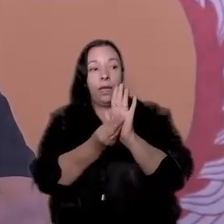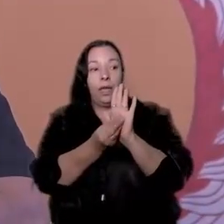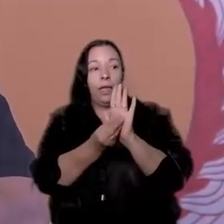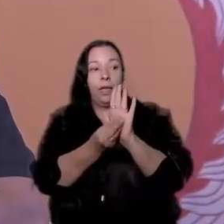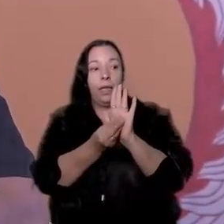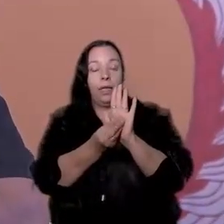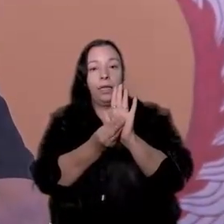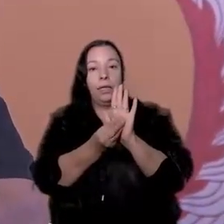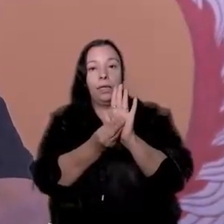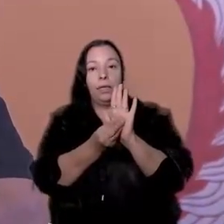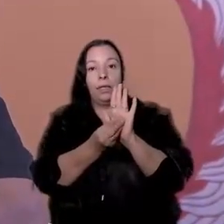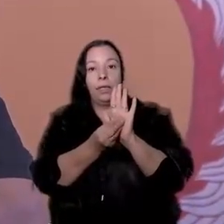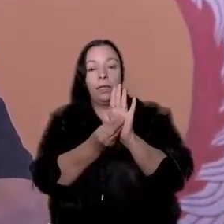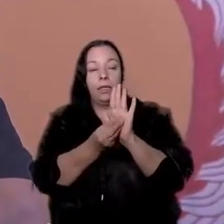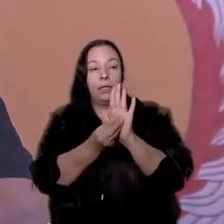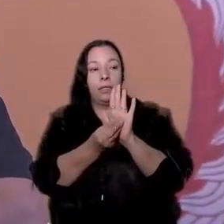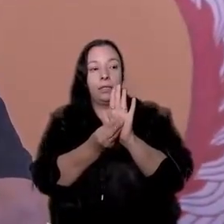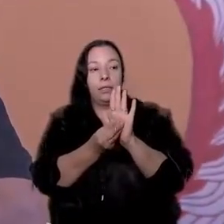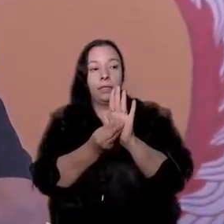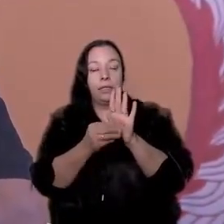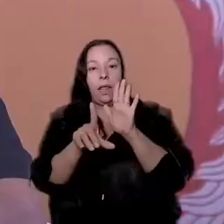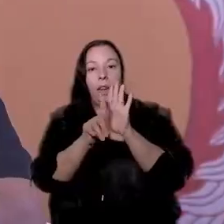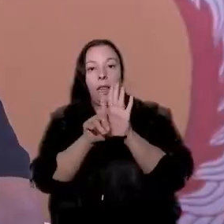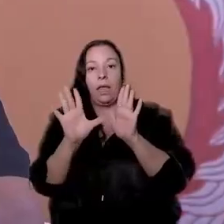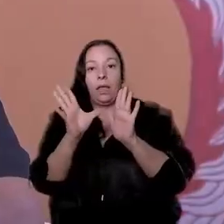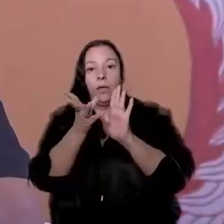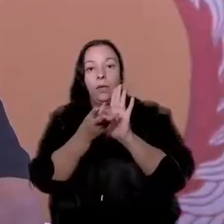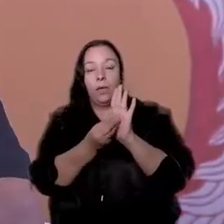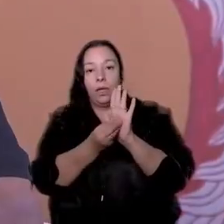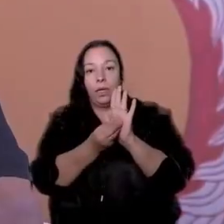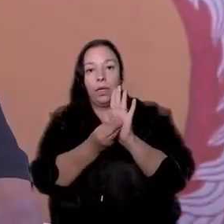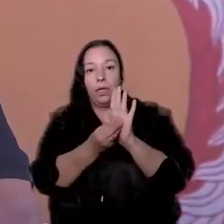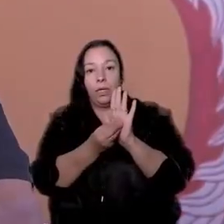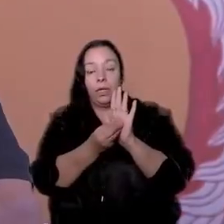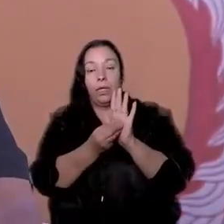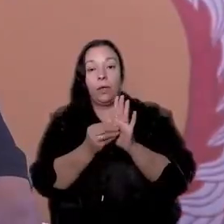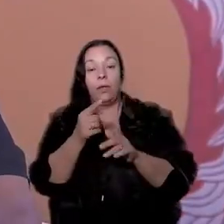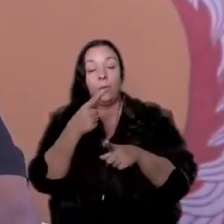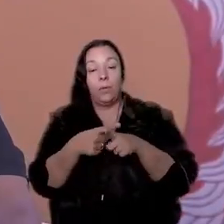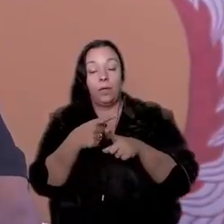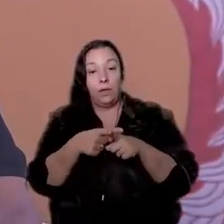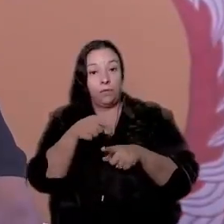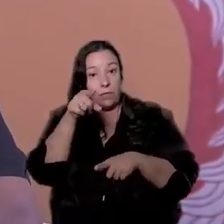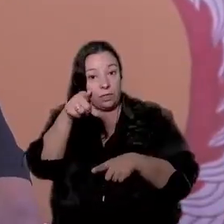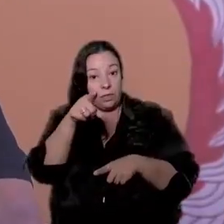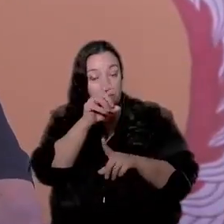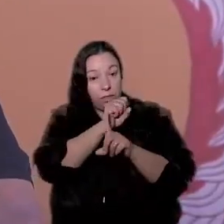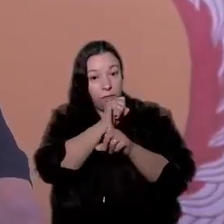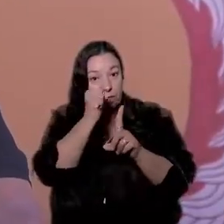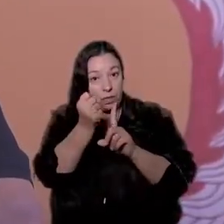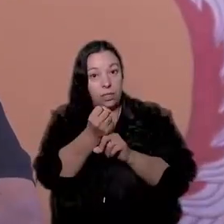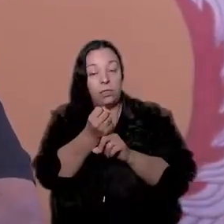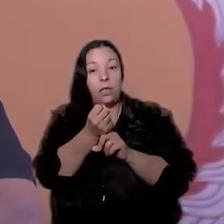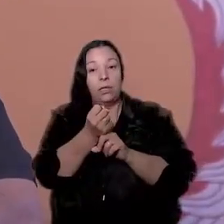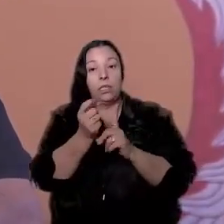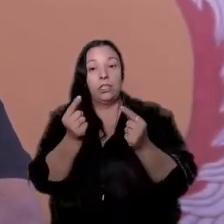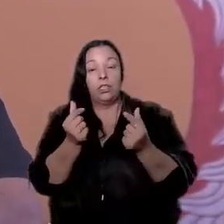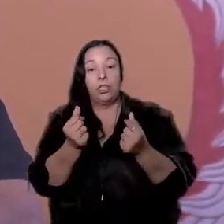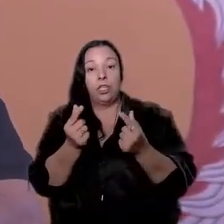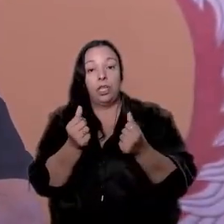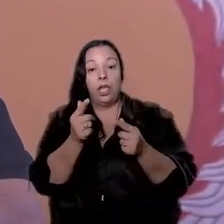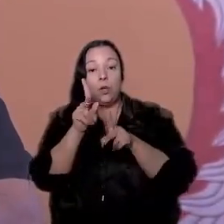lá, né? Porque tem que exibir o vídeo da Rouanet. Por que tem que exibir o vídeo da Rouanet? Porque vocês da sociedade precisam entender que isso é dinheiro público.